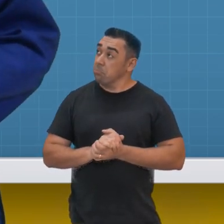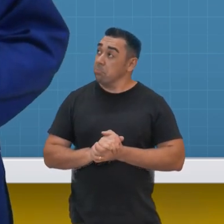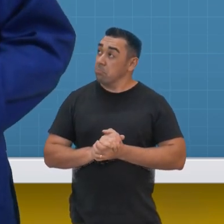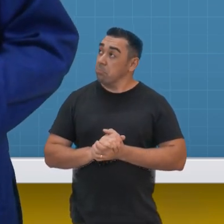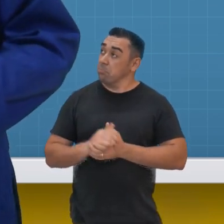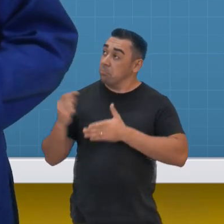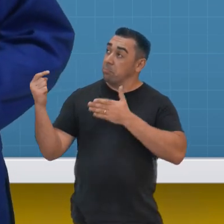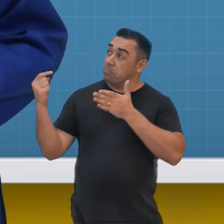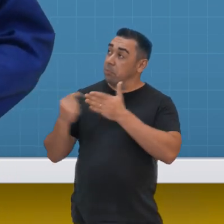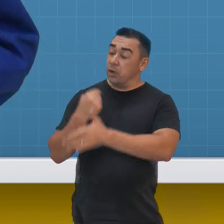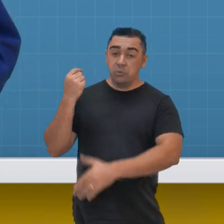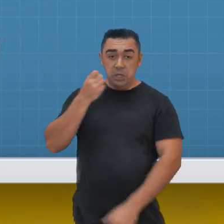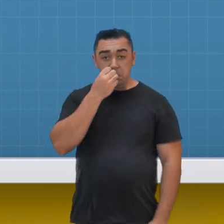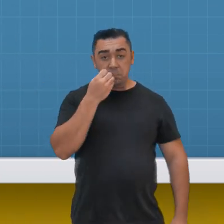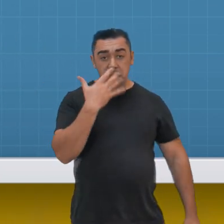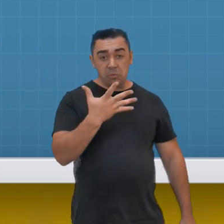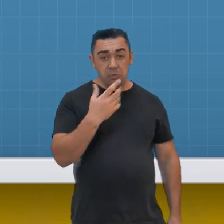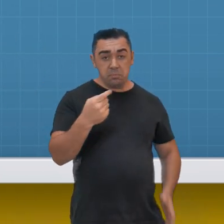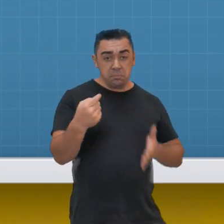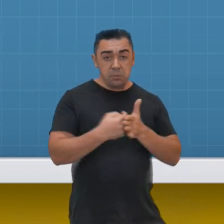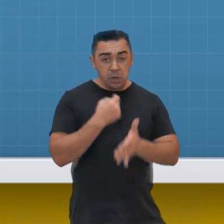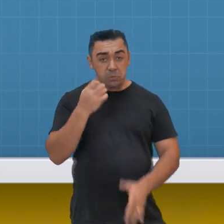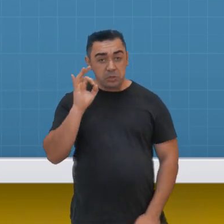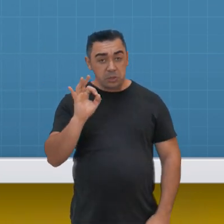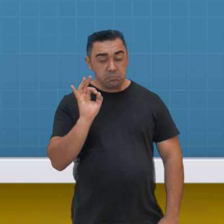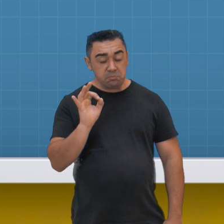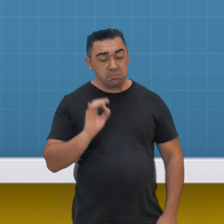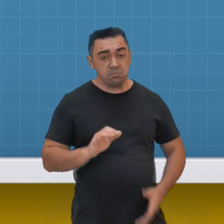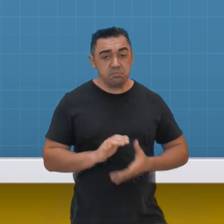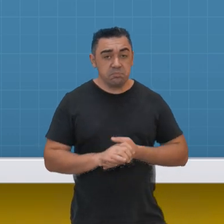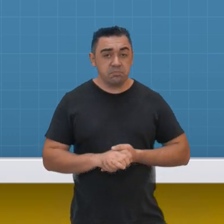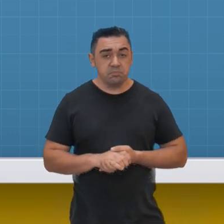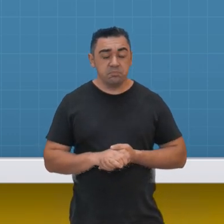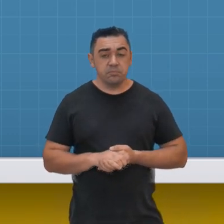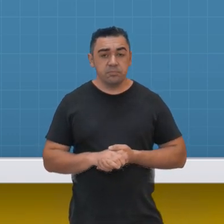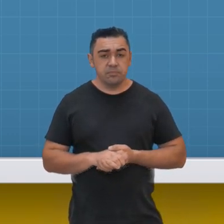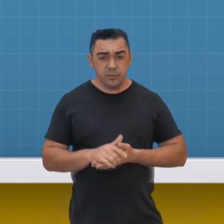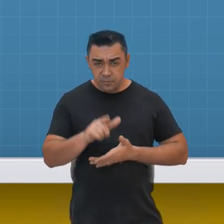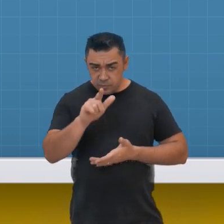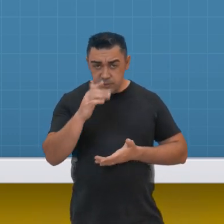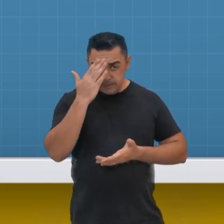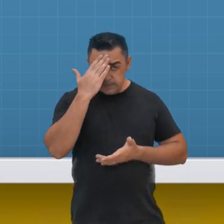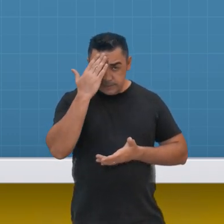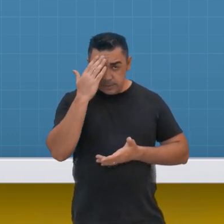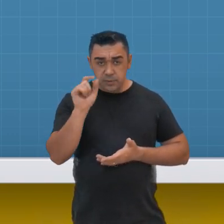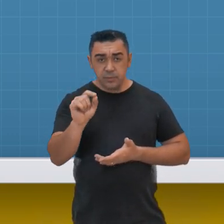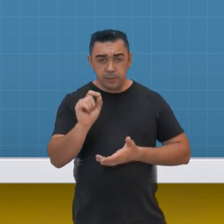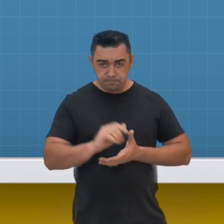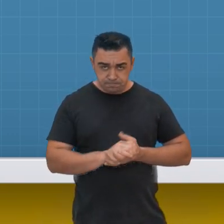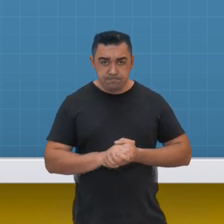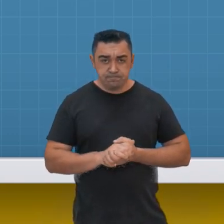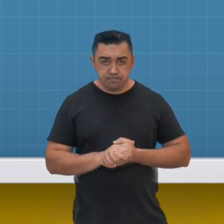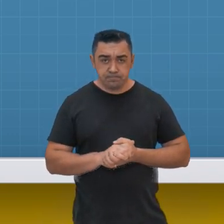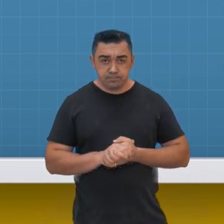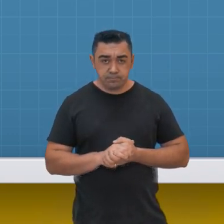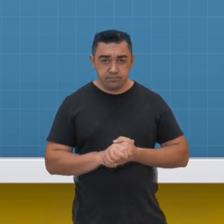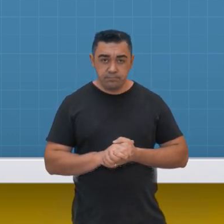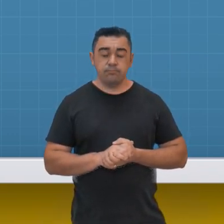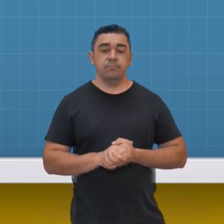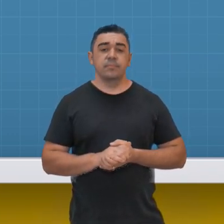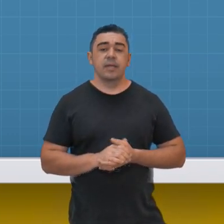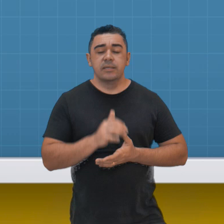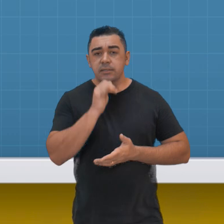pergunta. Boa pergunta, essa pergunta é muito boa. Você sabia que